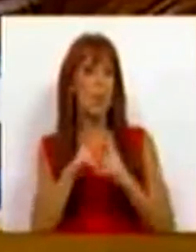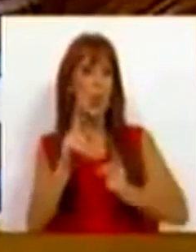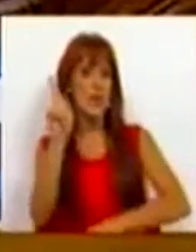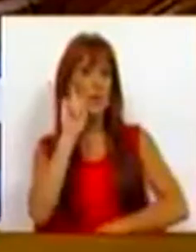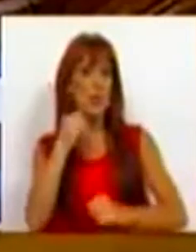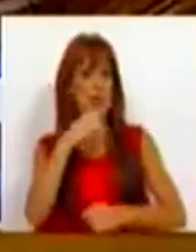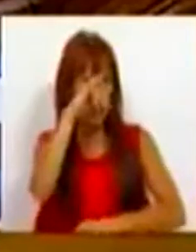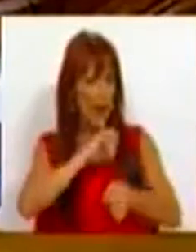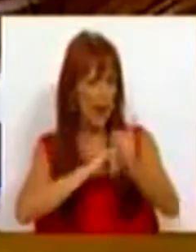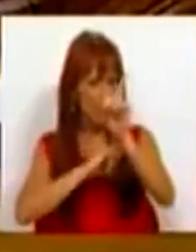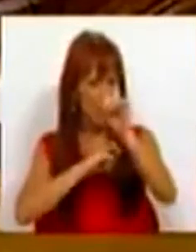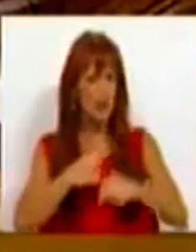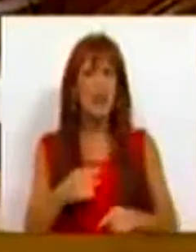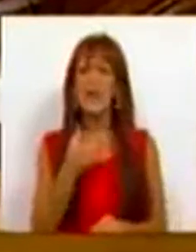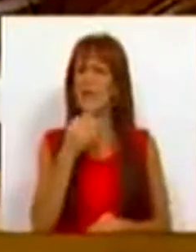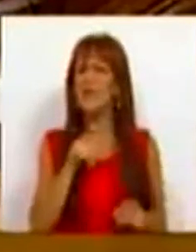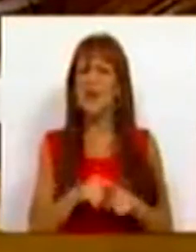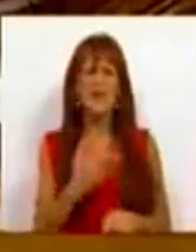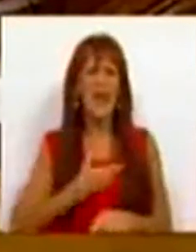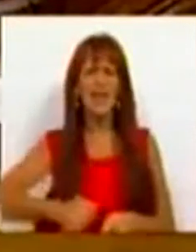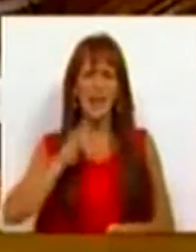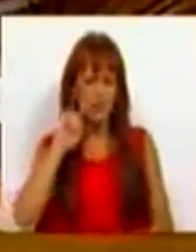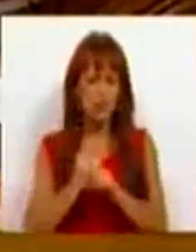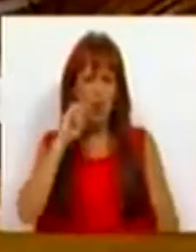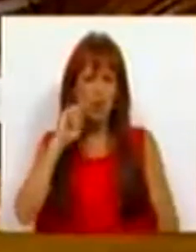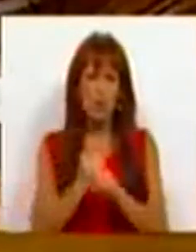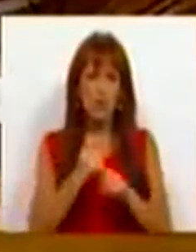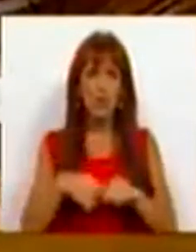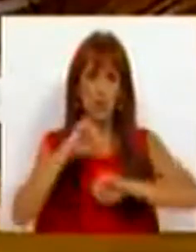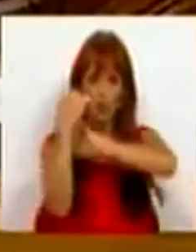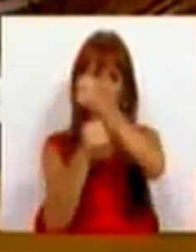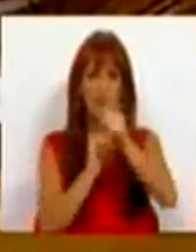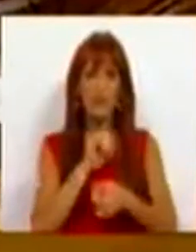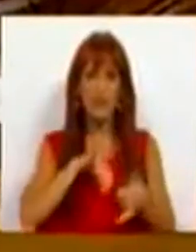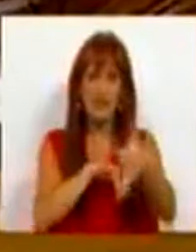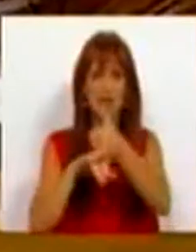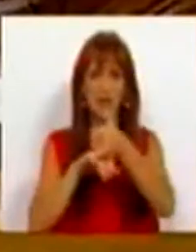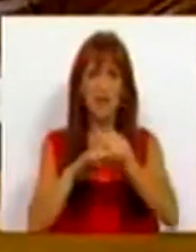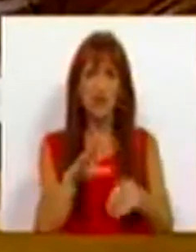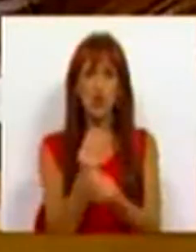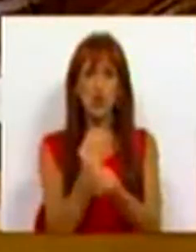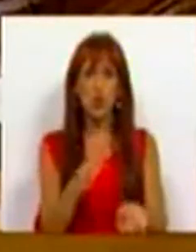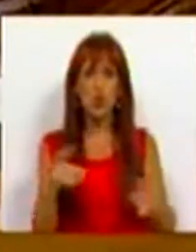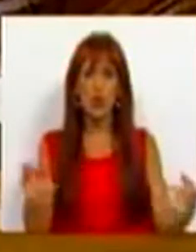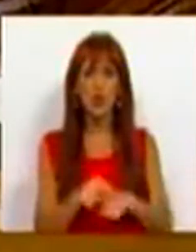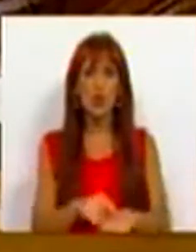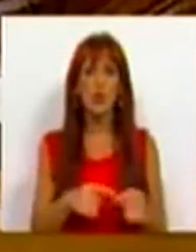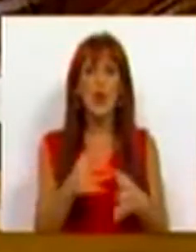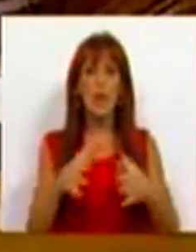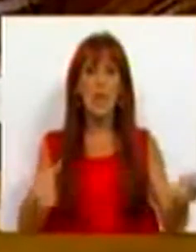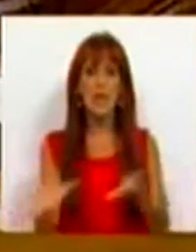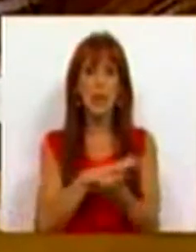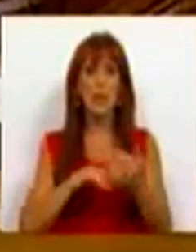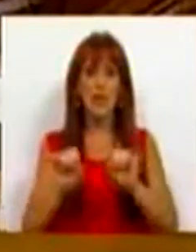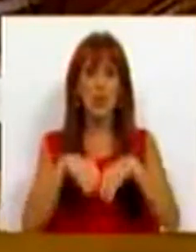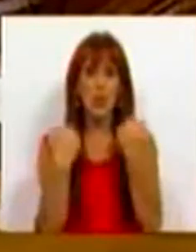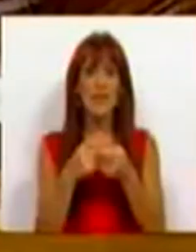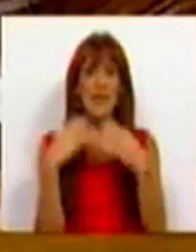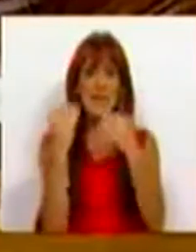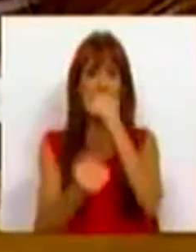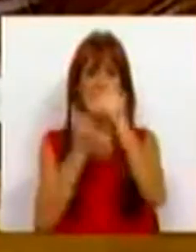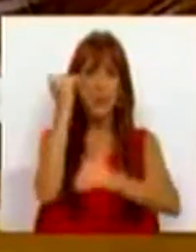múltiplos problemas que os estudantes, sobretudo os mais carenciados, enfrentam no ensino superior. Mas permite acrescentar um novo grau